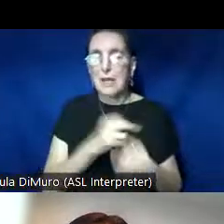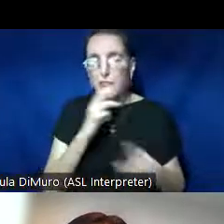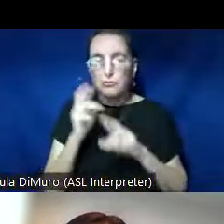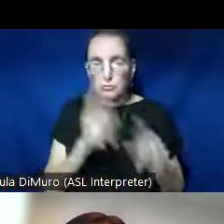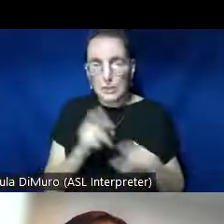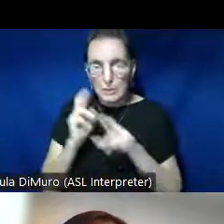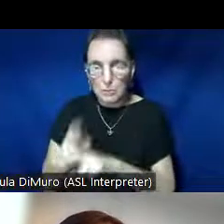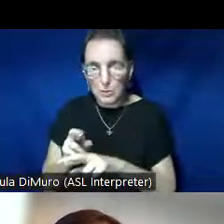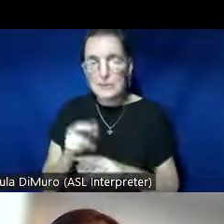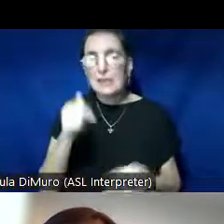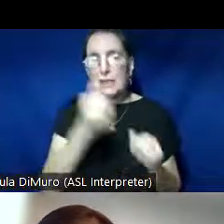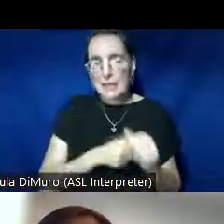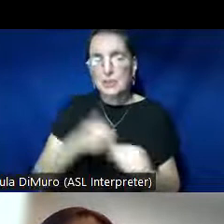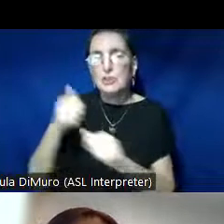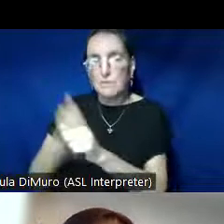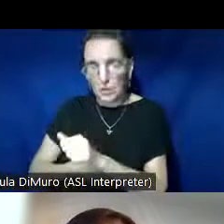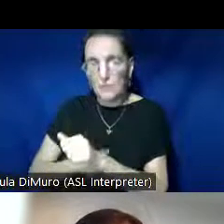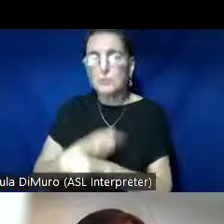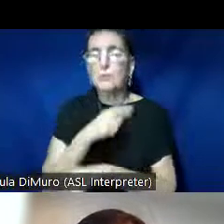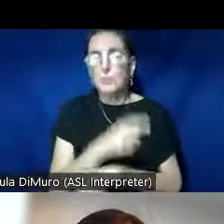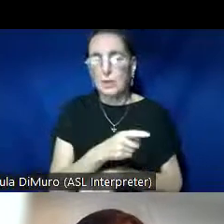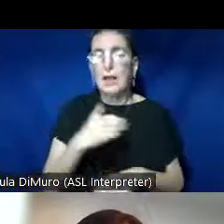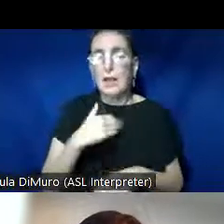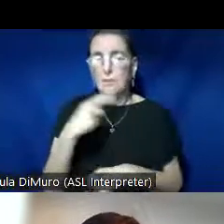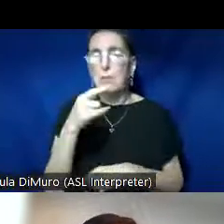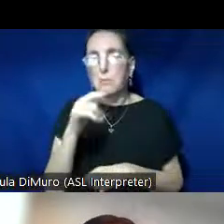o relatório de impacto para